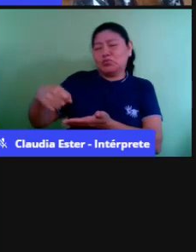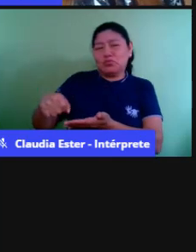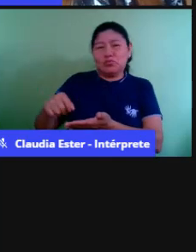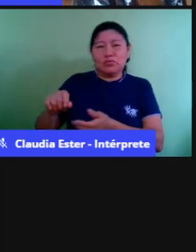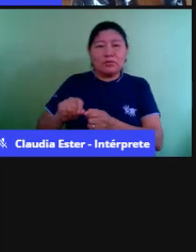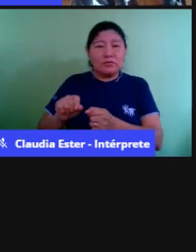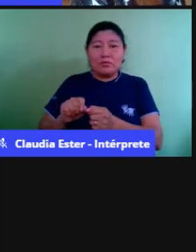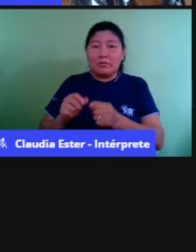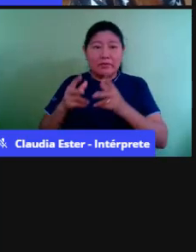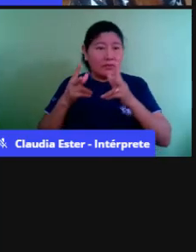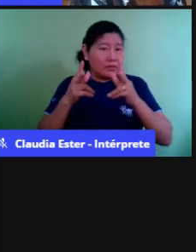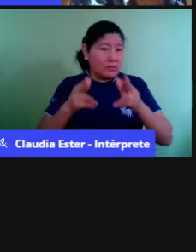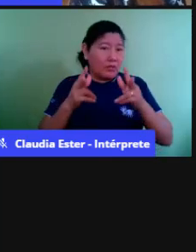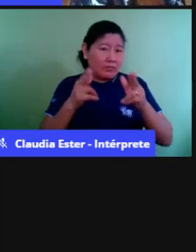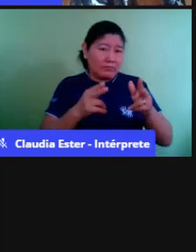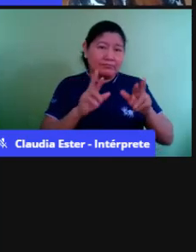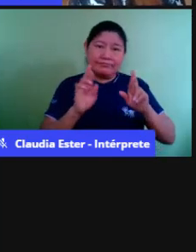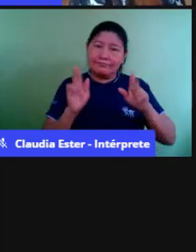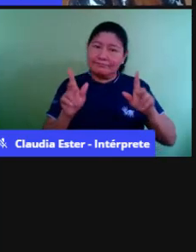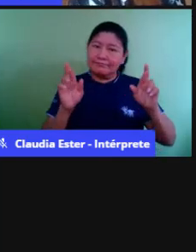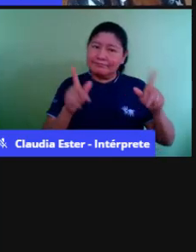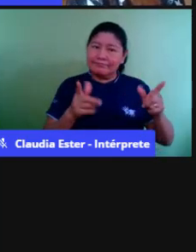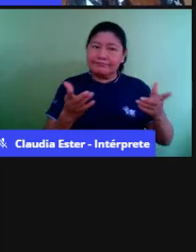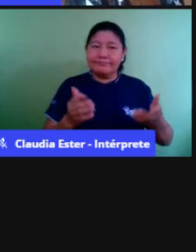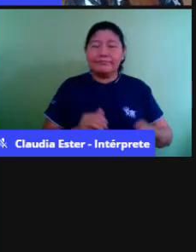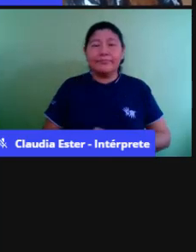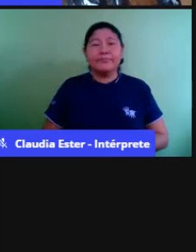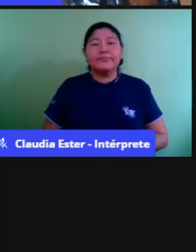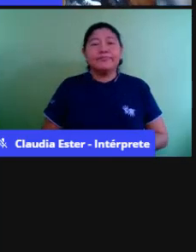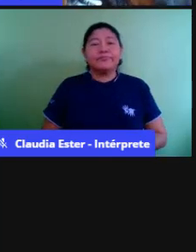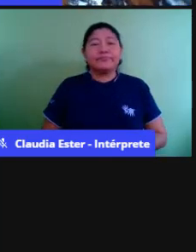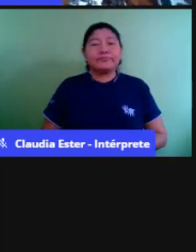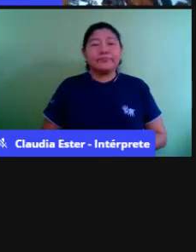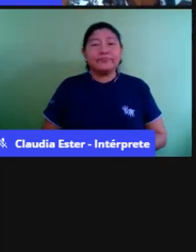outro, ok? Pode passar o slide.